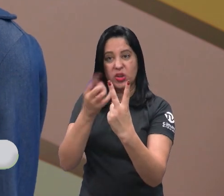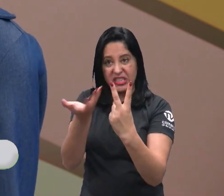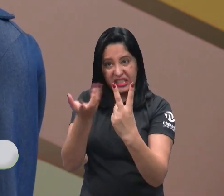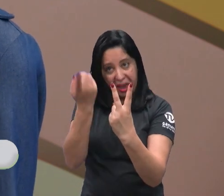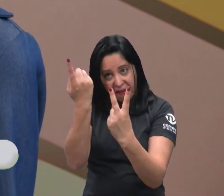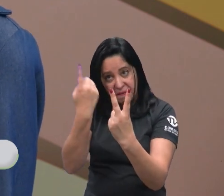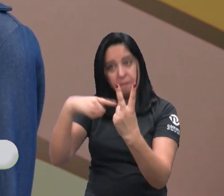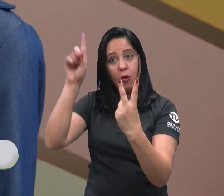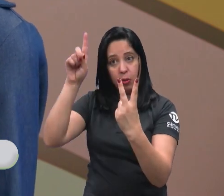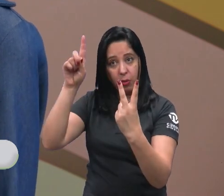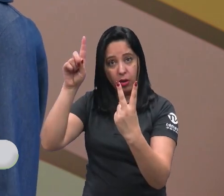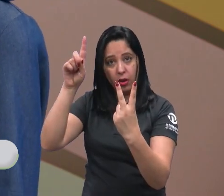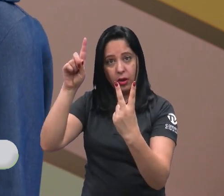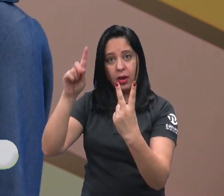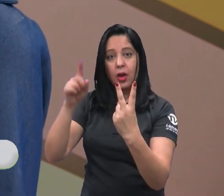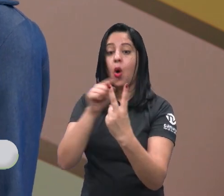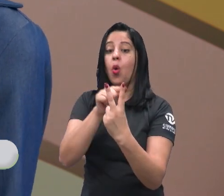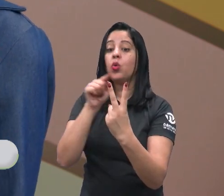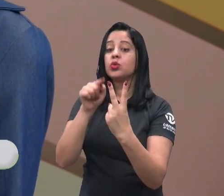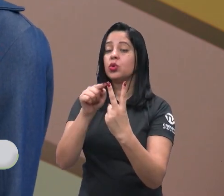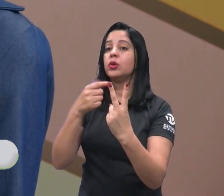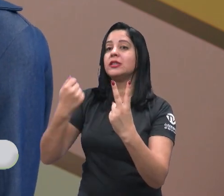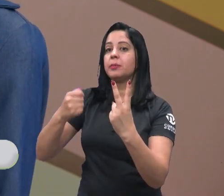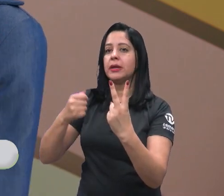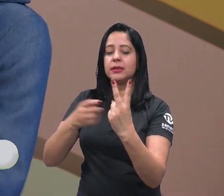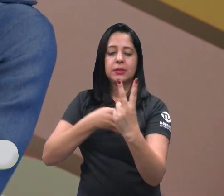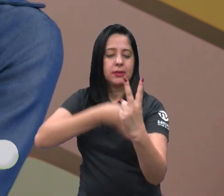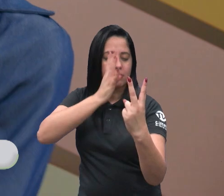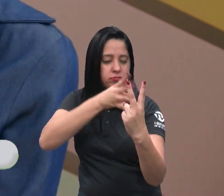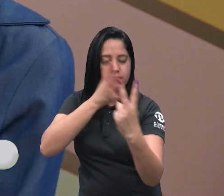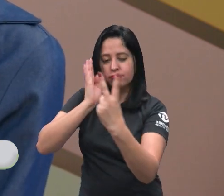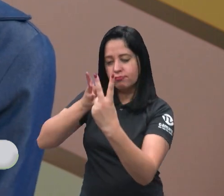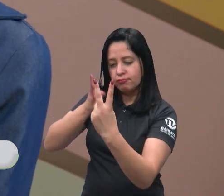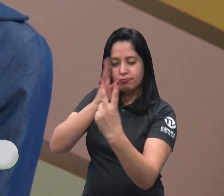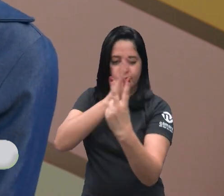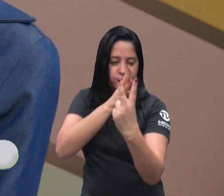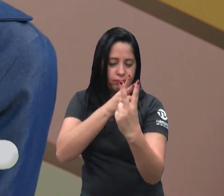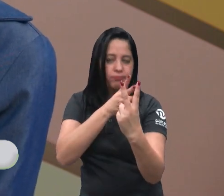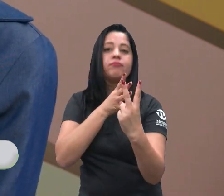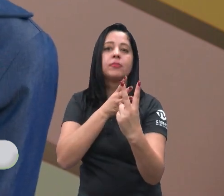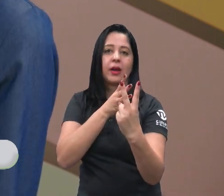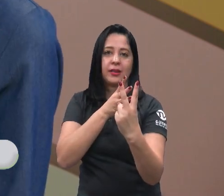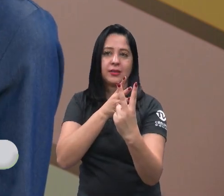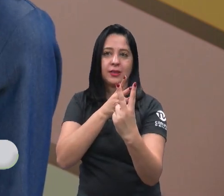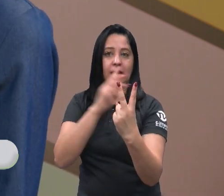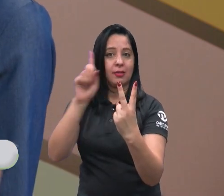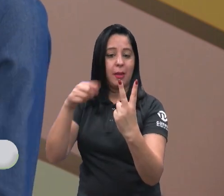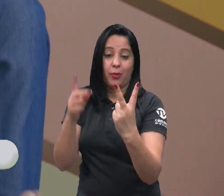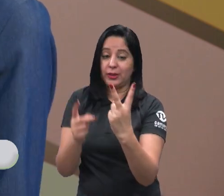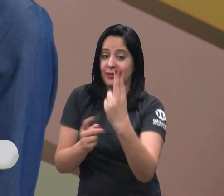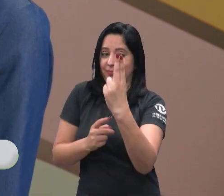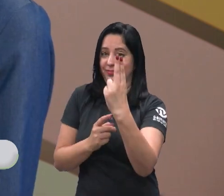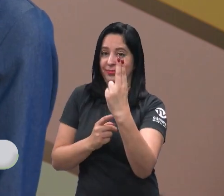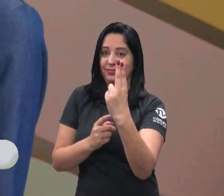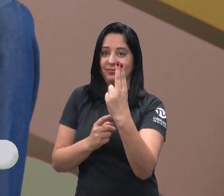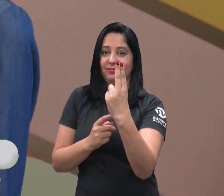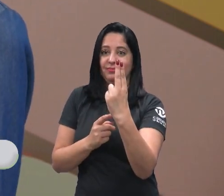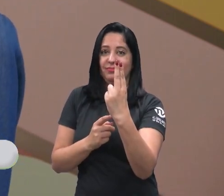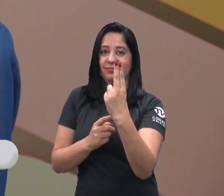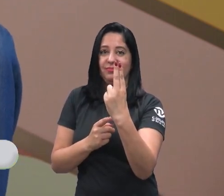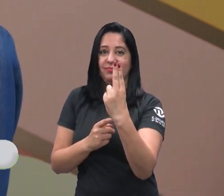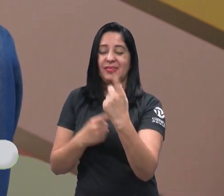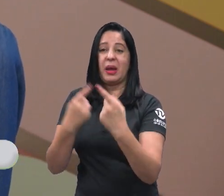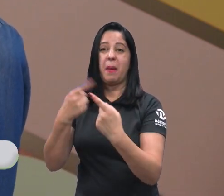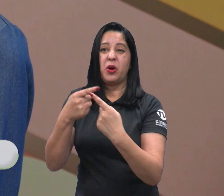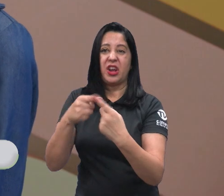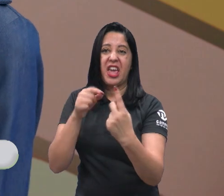resultados juntos tem que se conhecer separados para depois juntar, porque senão fica